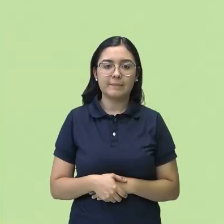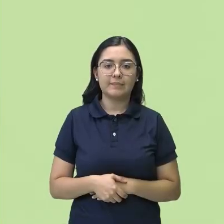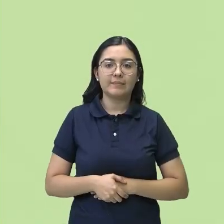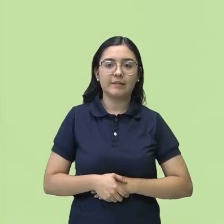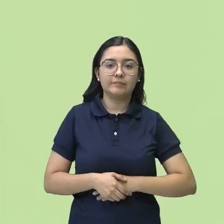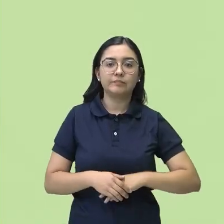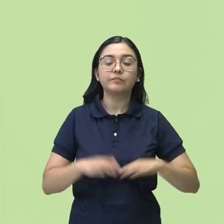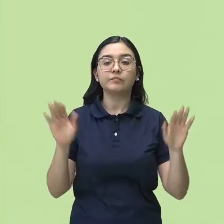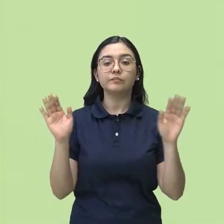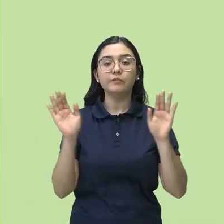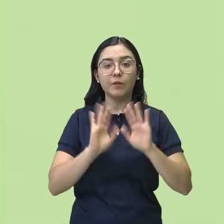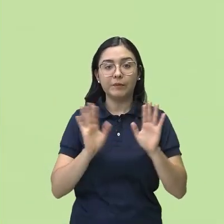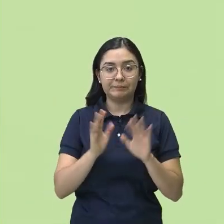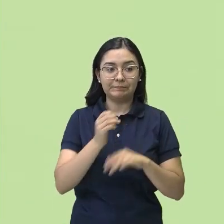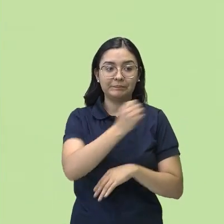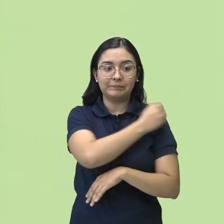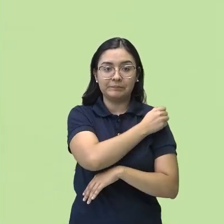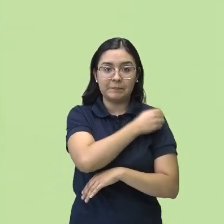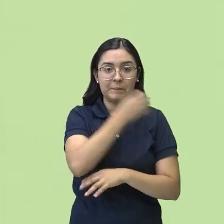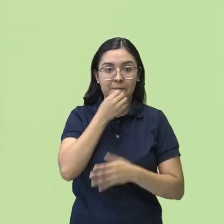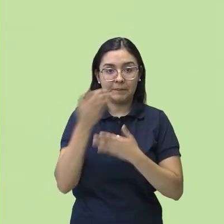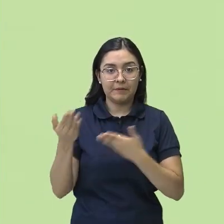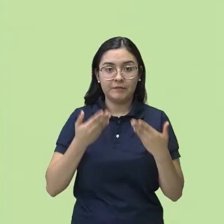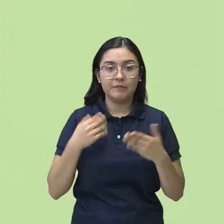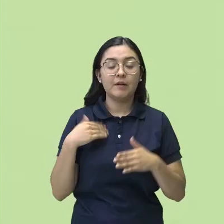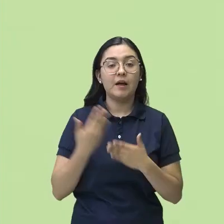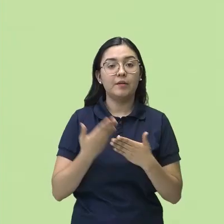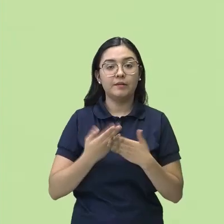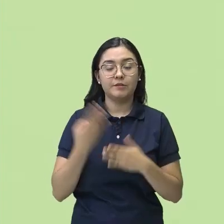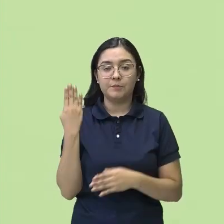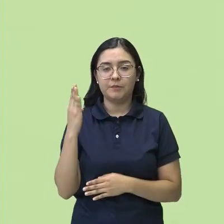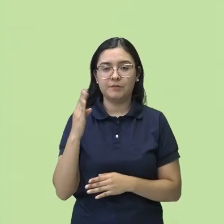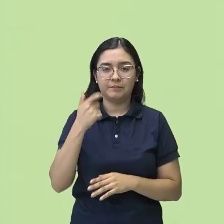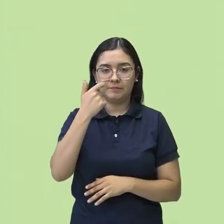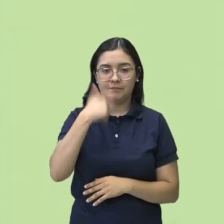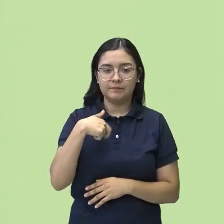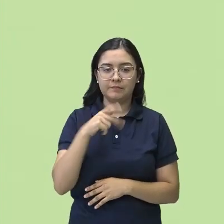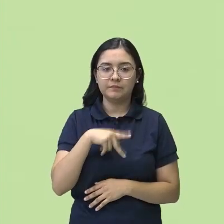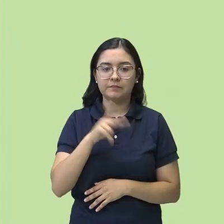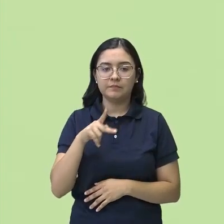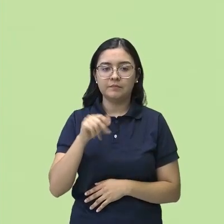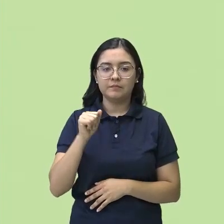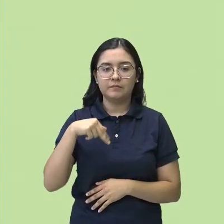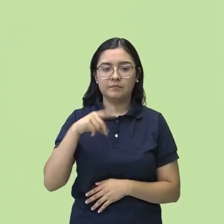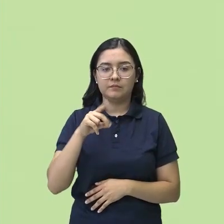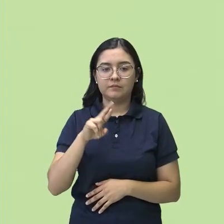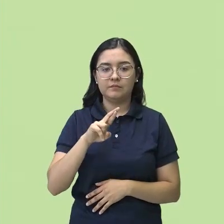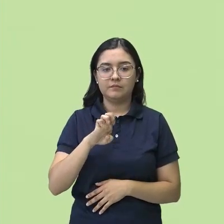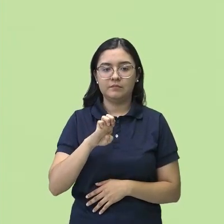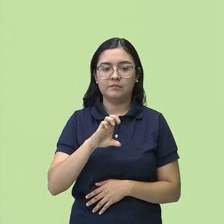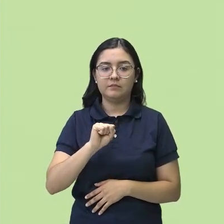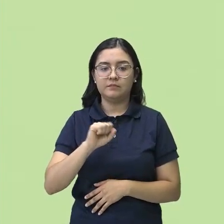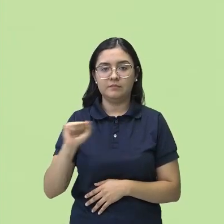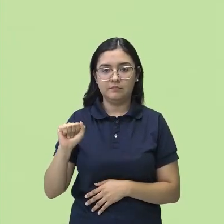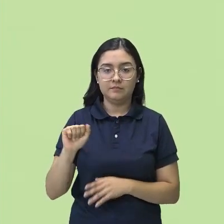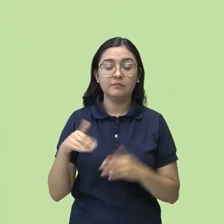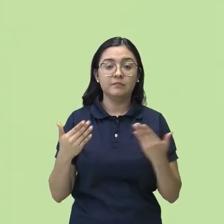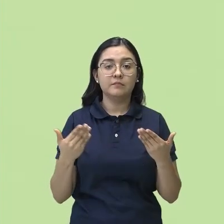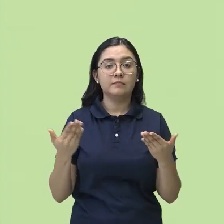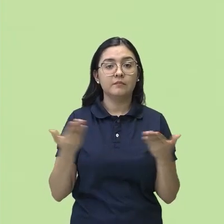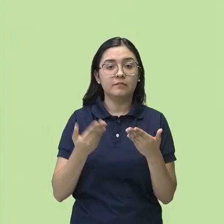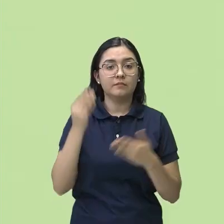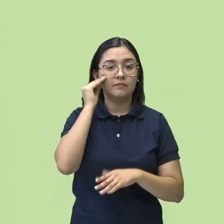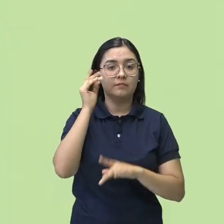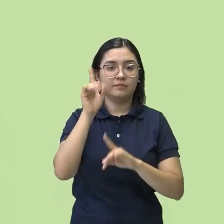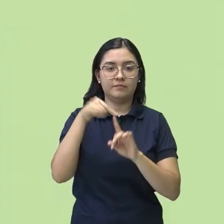Olá, alunos, sejam muito bem-vindos a mais uma aula de Biologia. Eu sou a professora Andressa Primavera. Nesse momento, vamos ver o